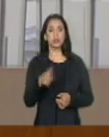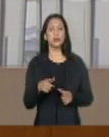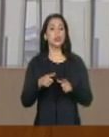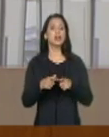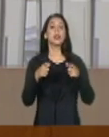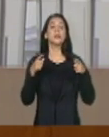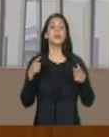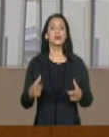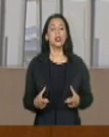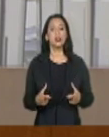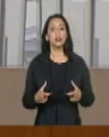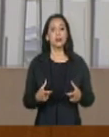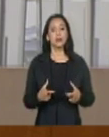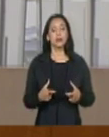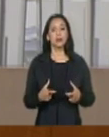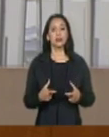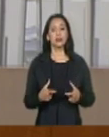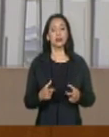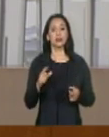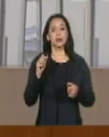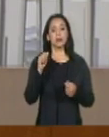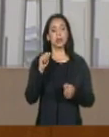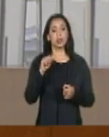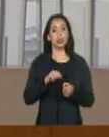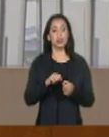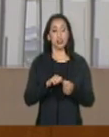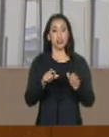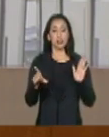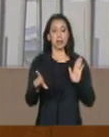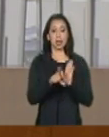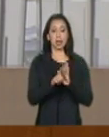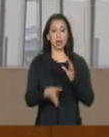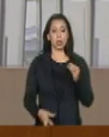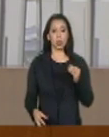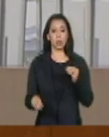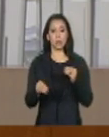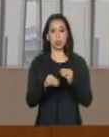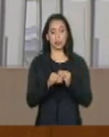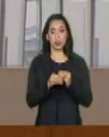firmou em relação à lei complementar